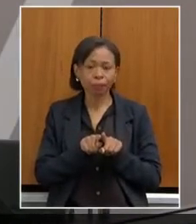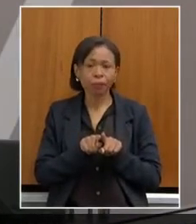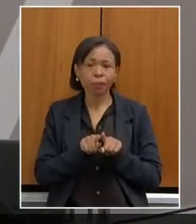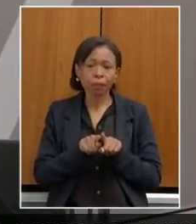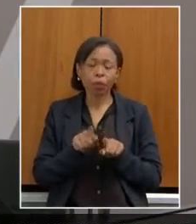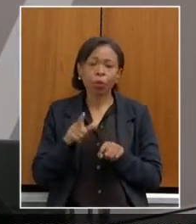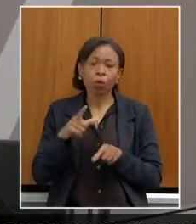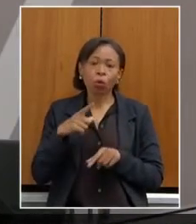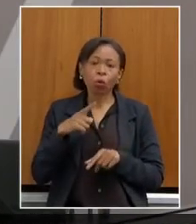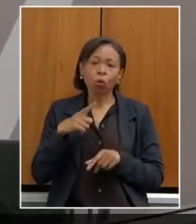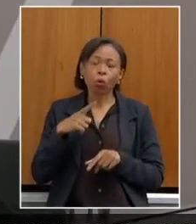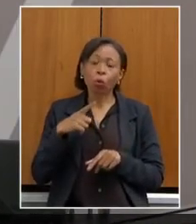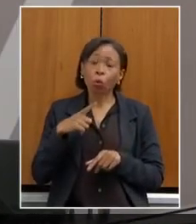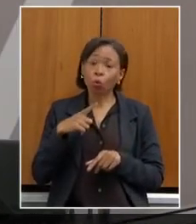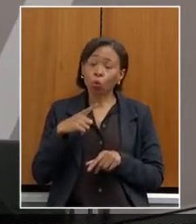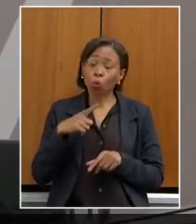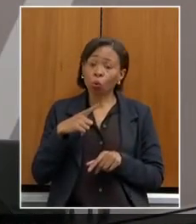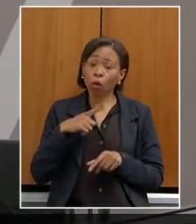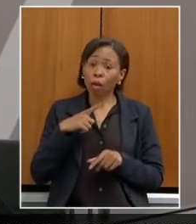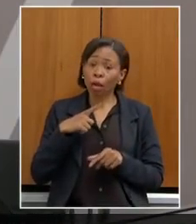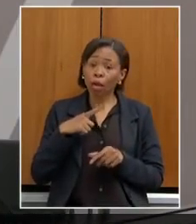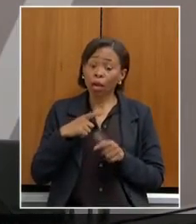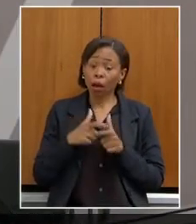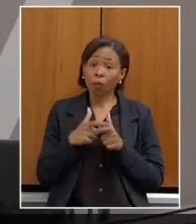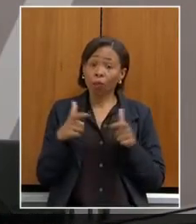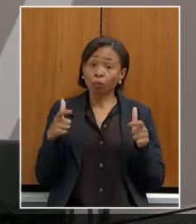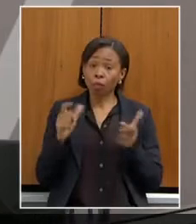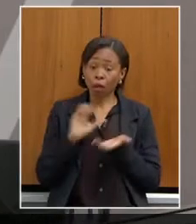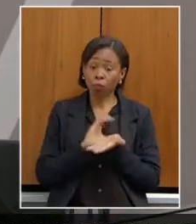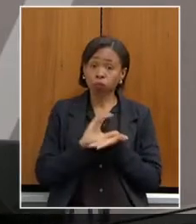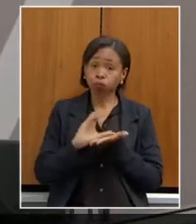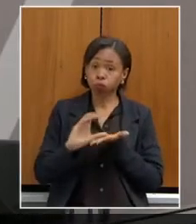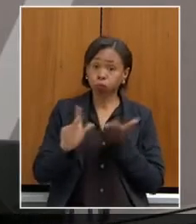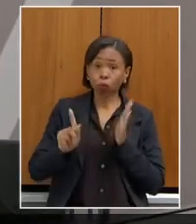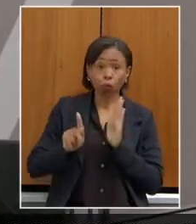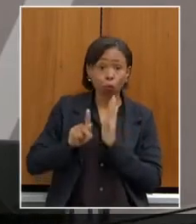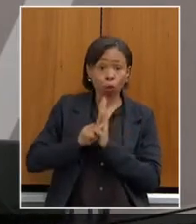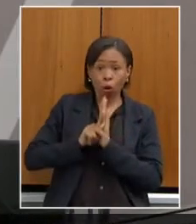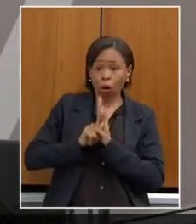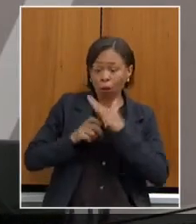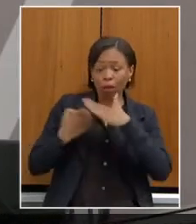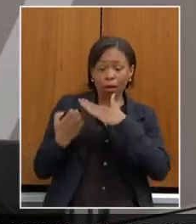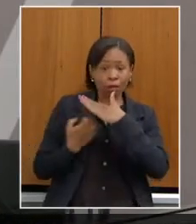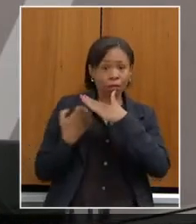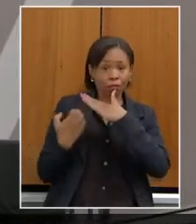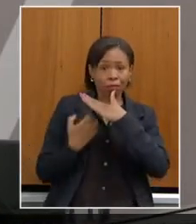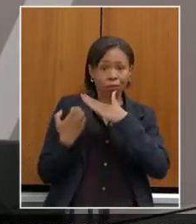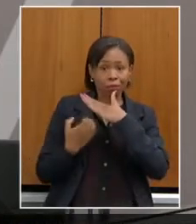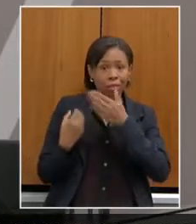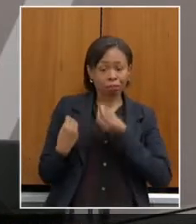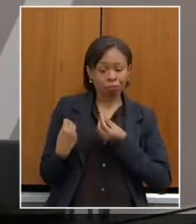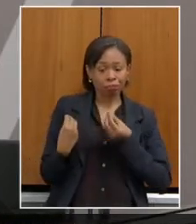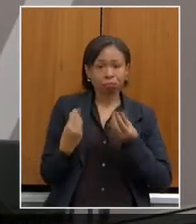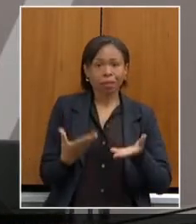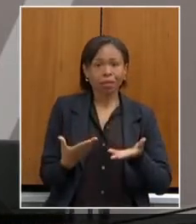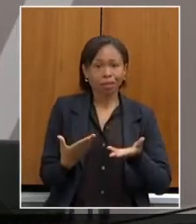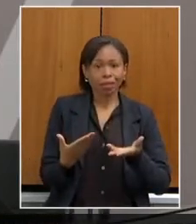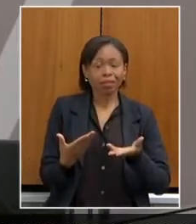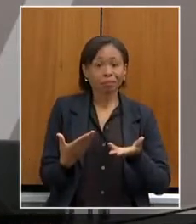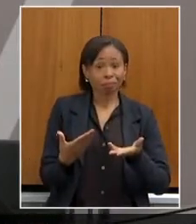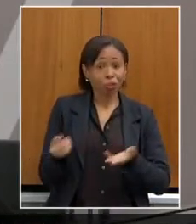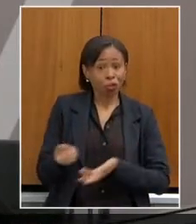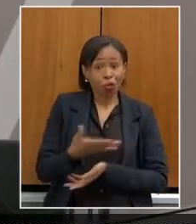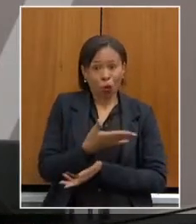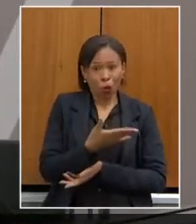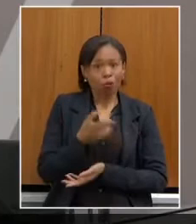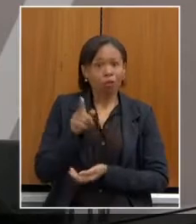provedor tem colocado grande parte dos recursos da própria bolsa da própria empresa isso é algo inédito isso acontece na nossa